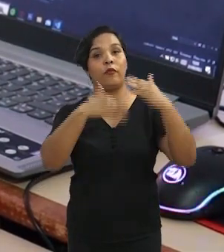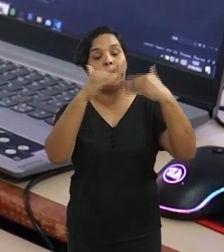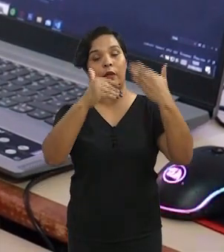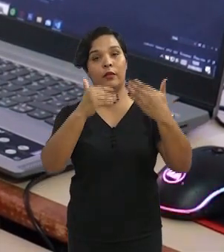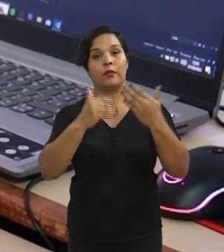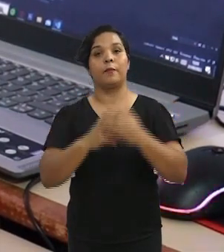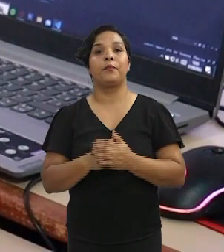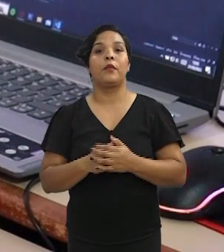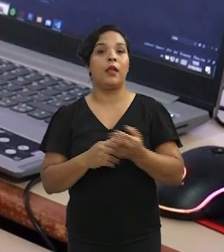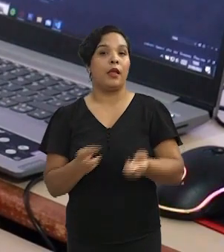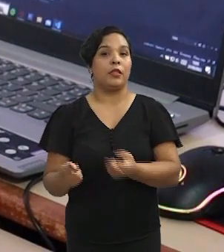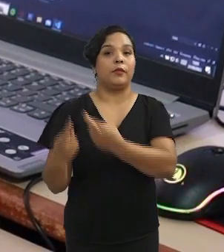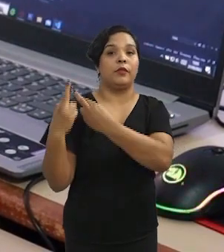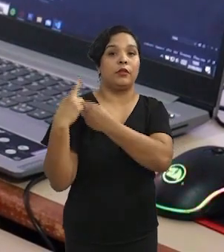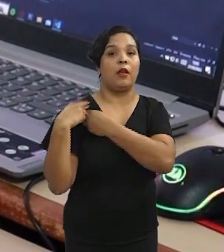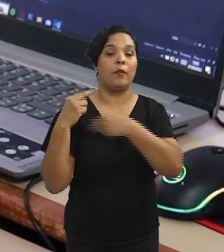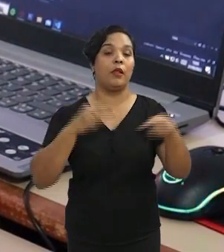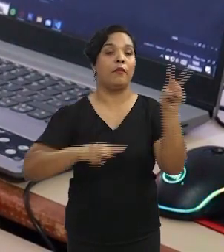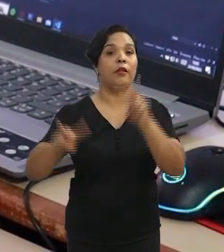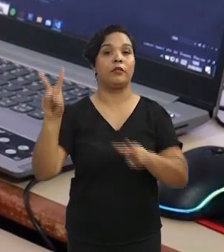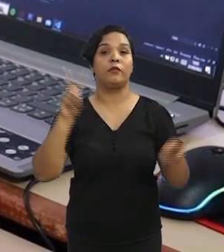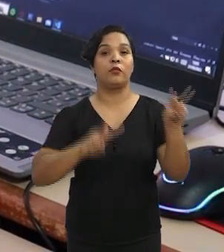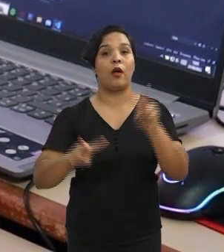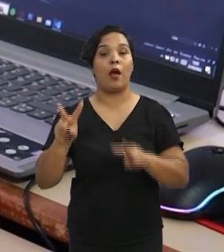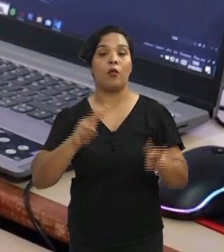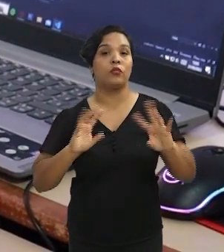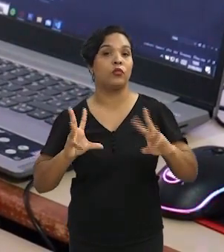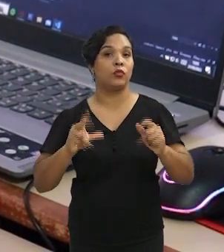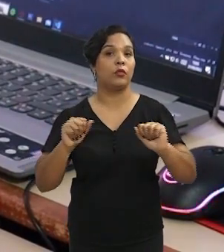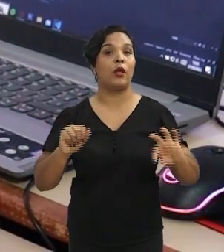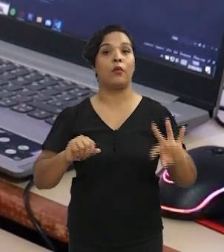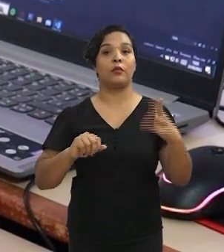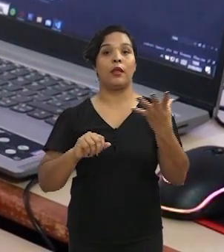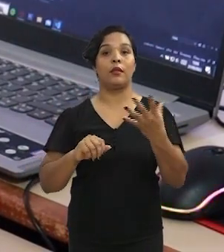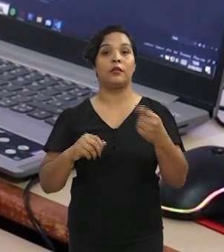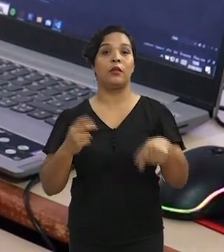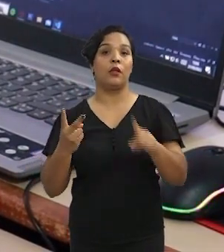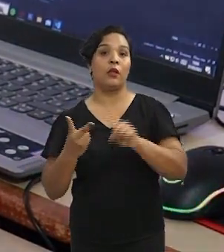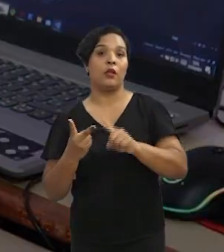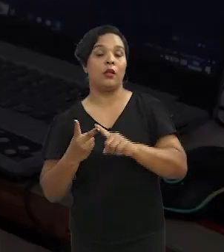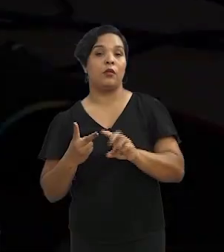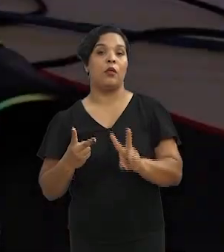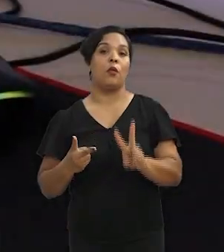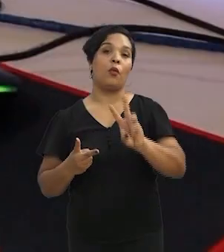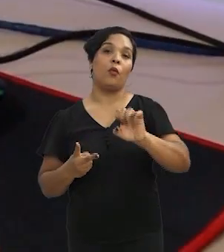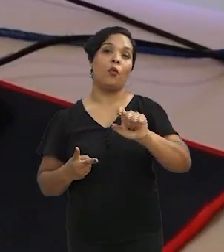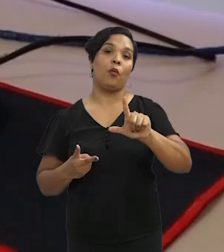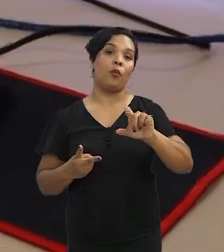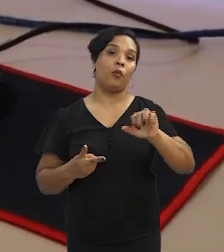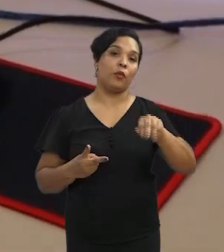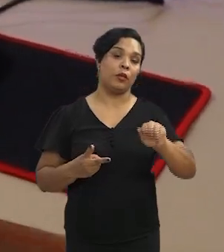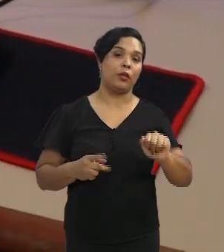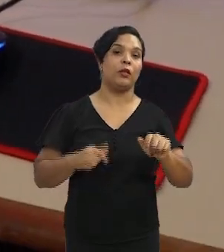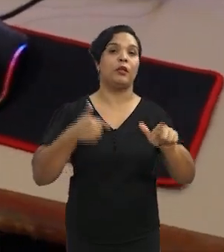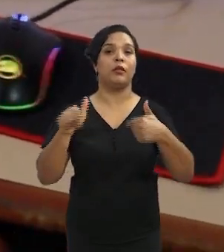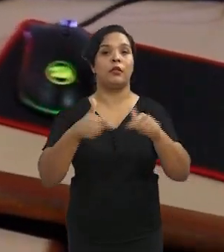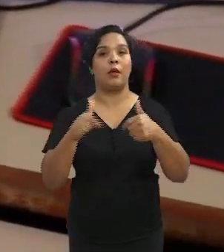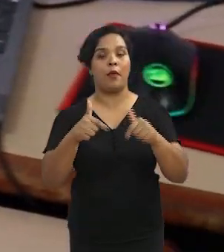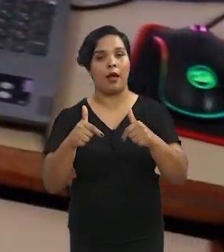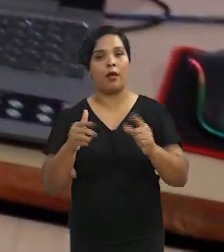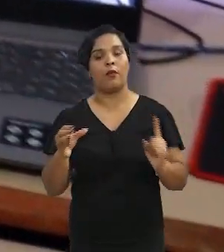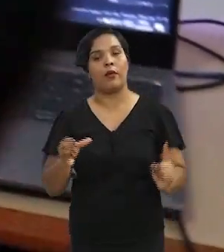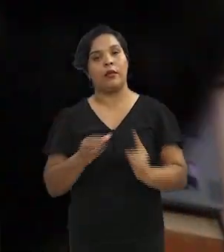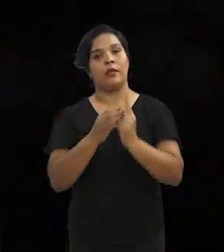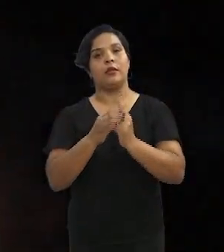sou o desenvolvedor front-end, né, responsável pela parte visual ali de tudo que acontece, enquanto o William, ele trabalha no back-end. Trabalha mais